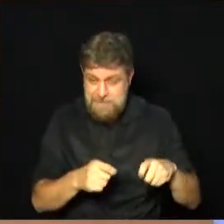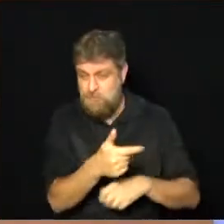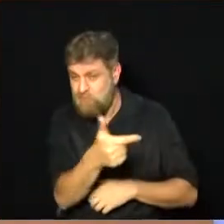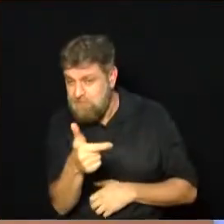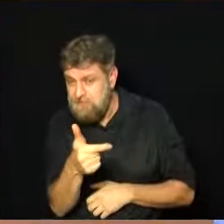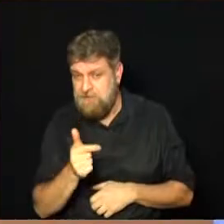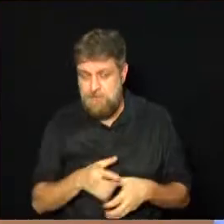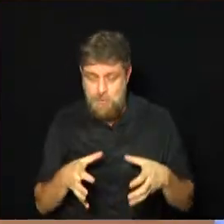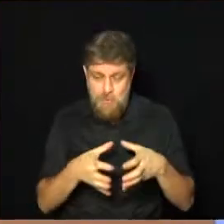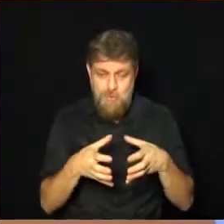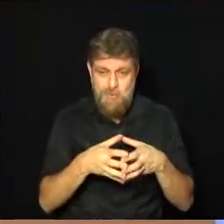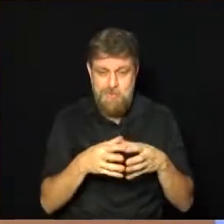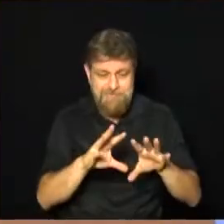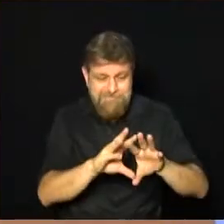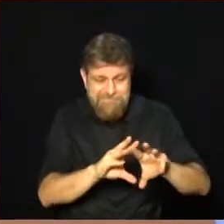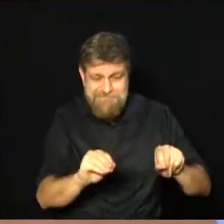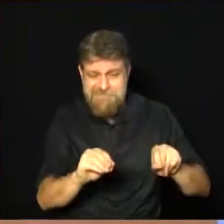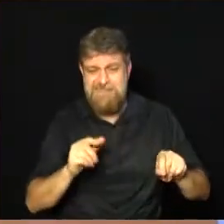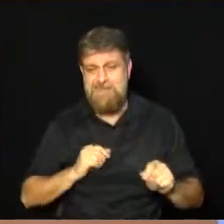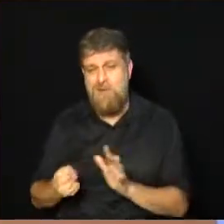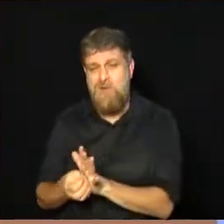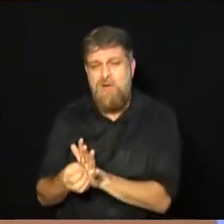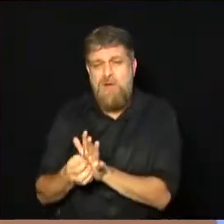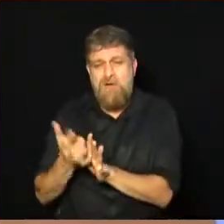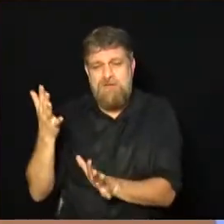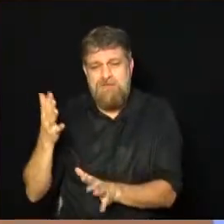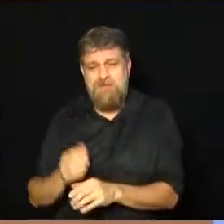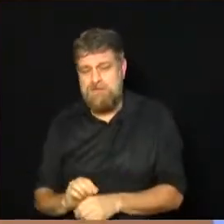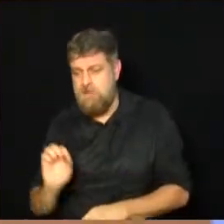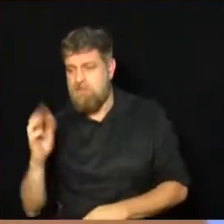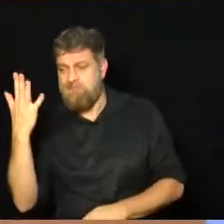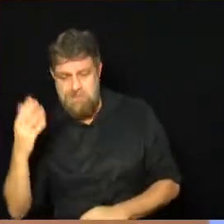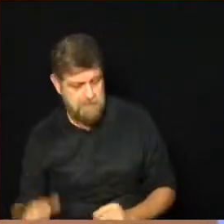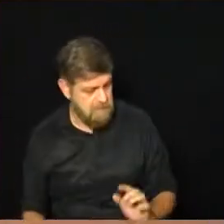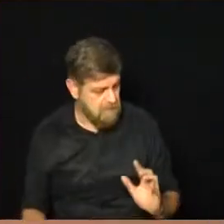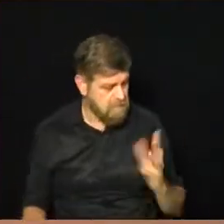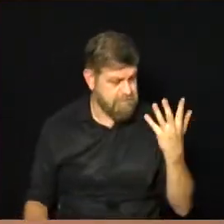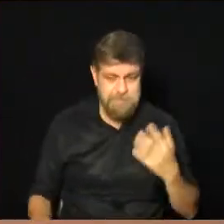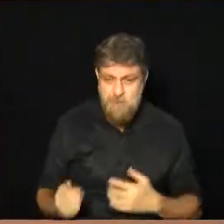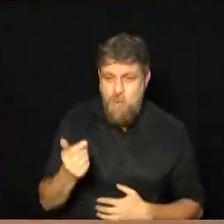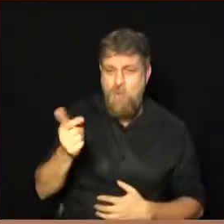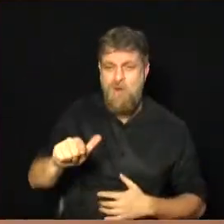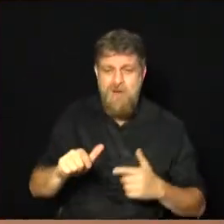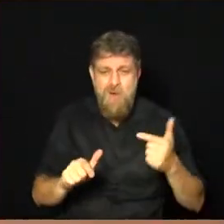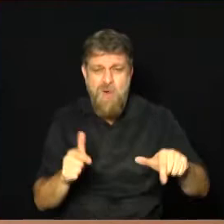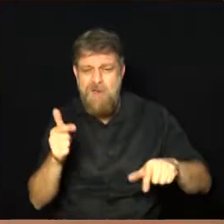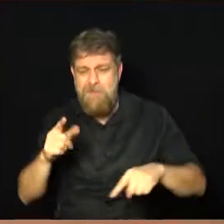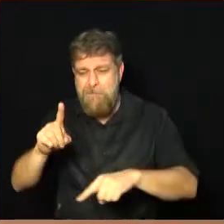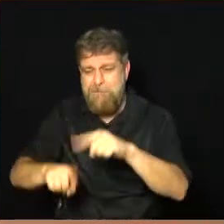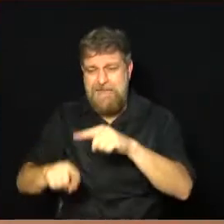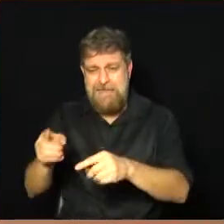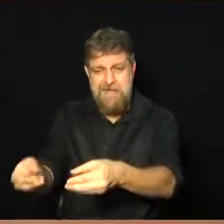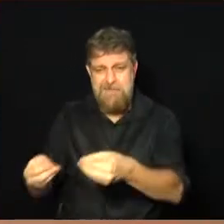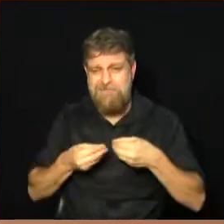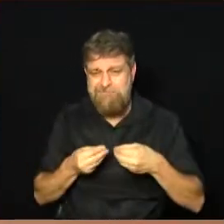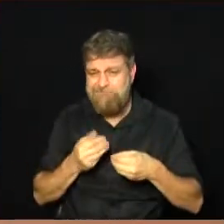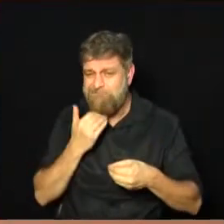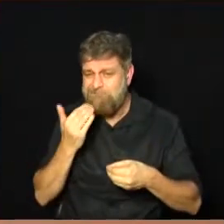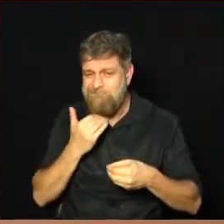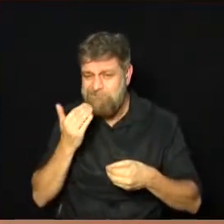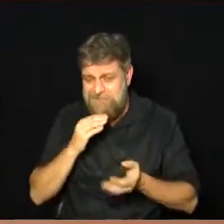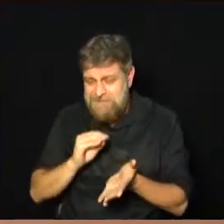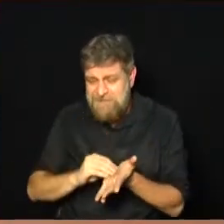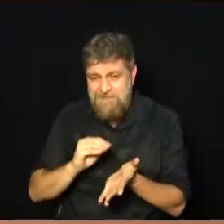foram várias vezes acontecendo isso aqui, aqui, acolá. Problemas de fornecimento de materiais,